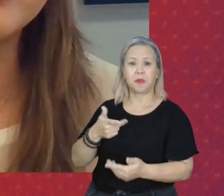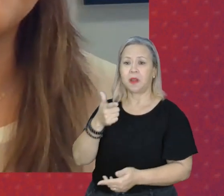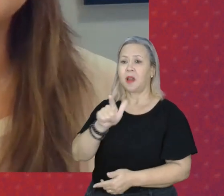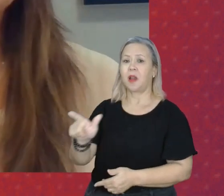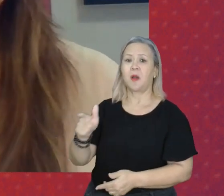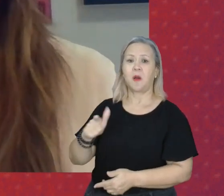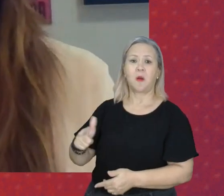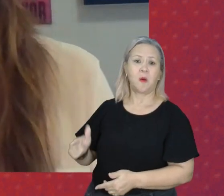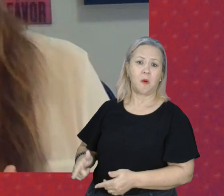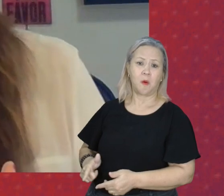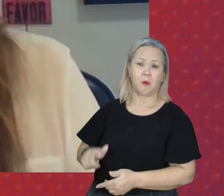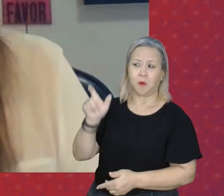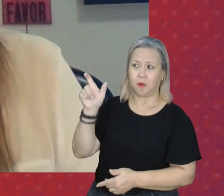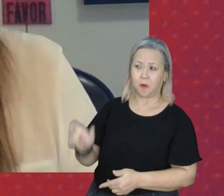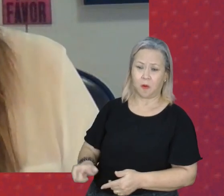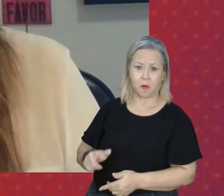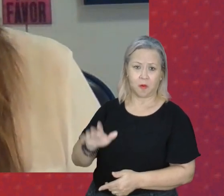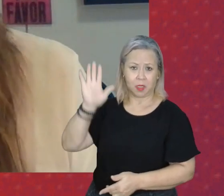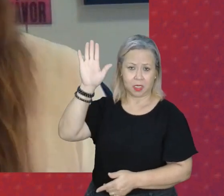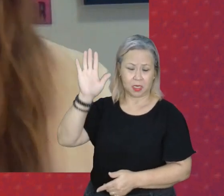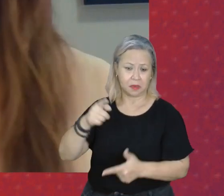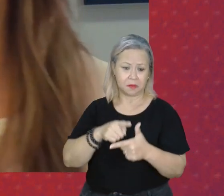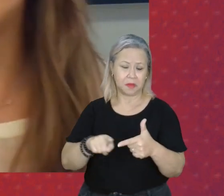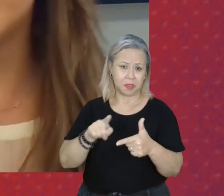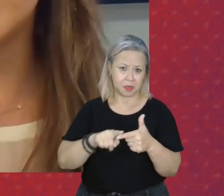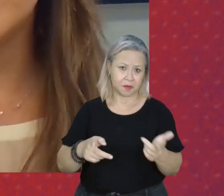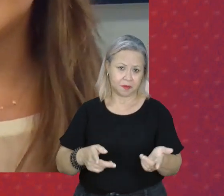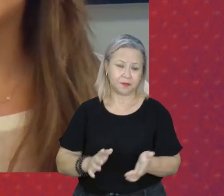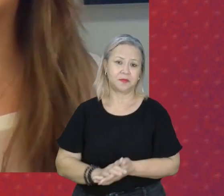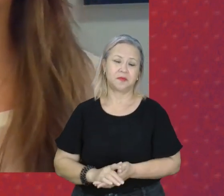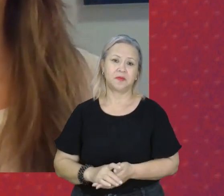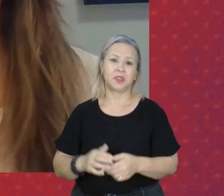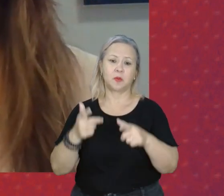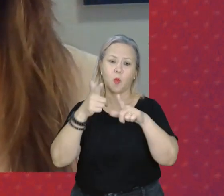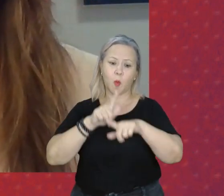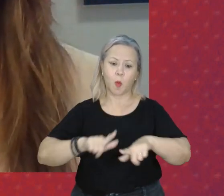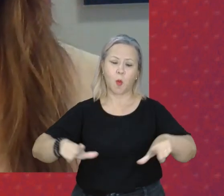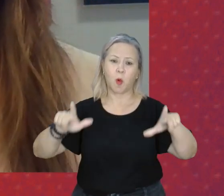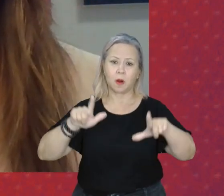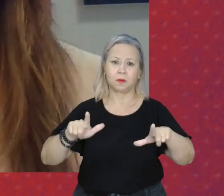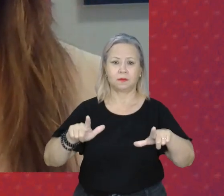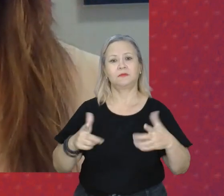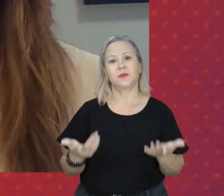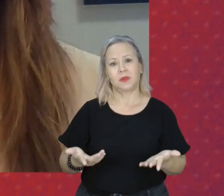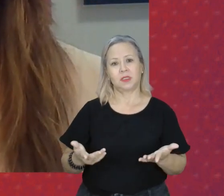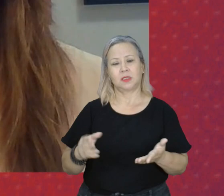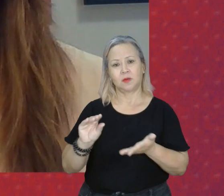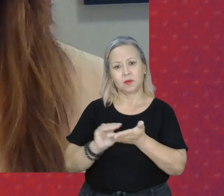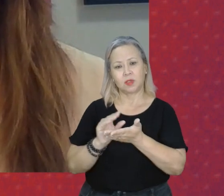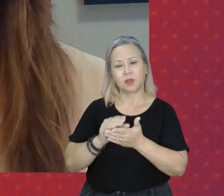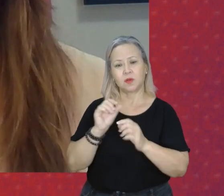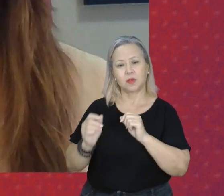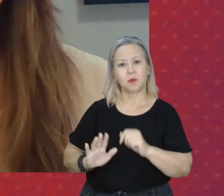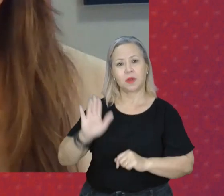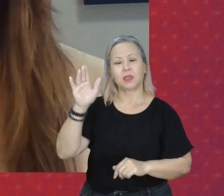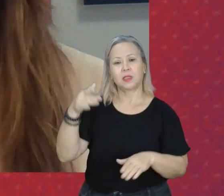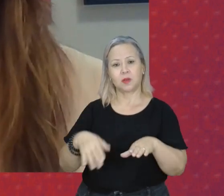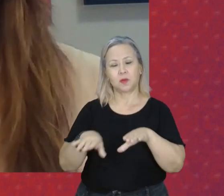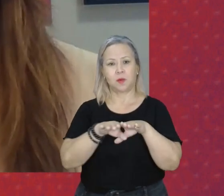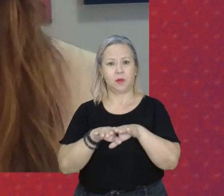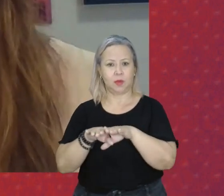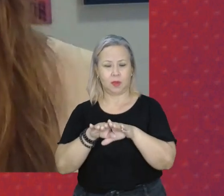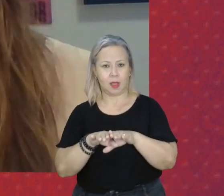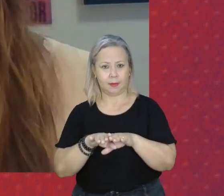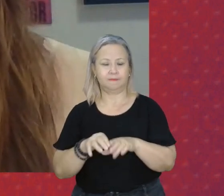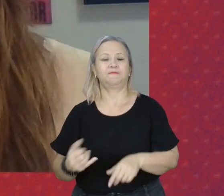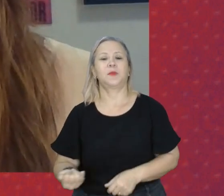a vice, e que seja dividido dessa forma, você esvazia os recursos que seriam para as candidaturas proporcionais. Então, era